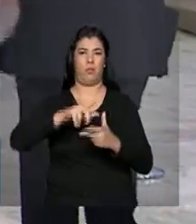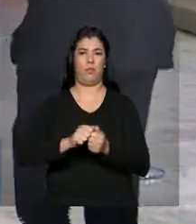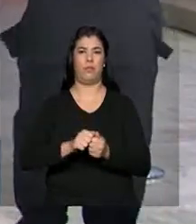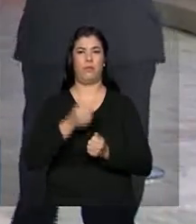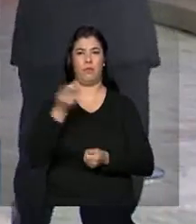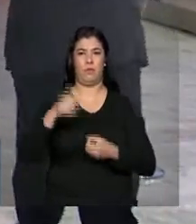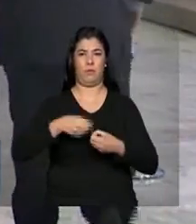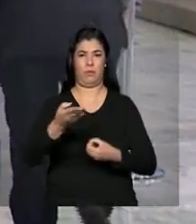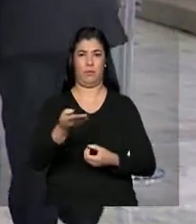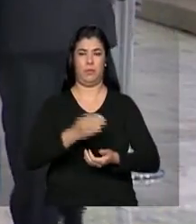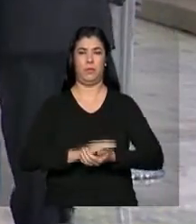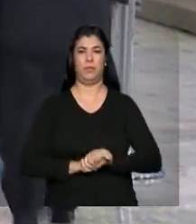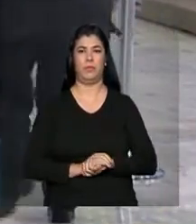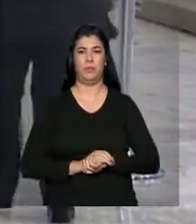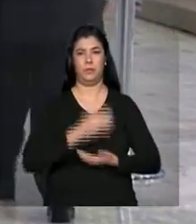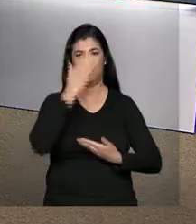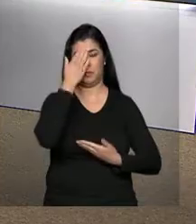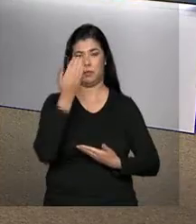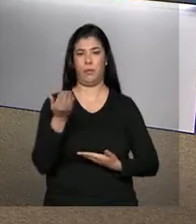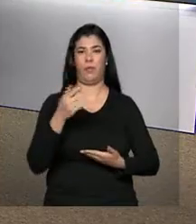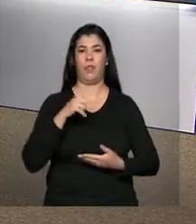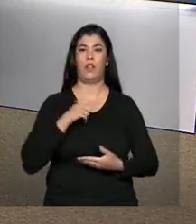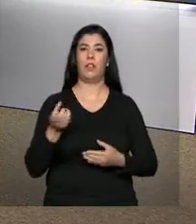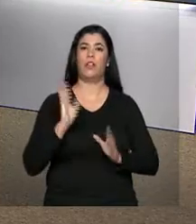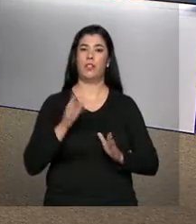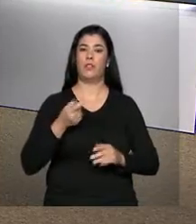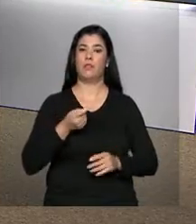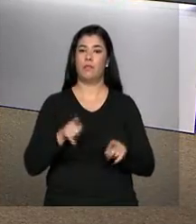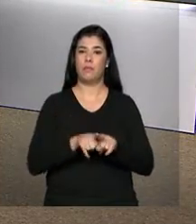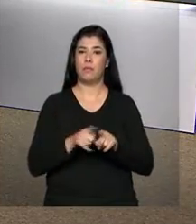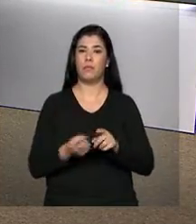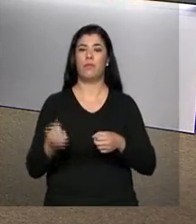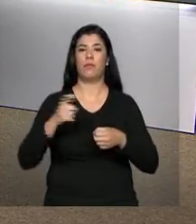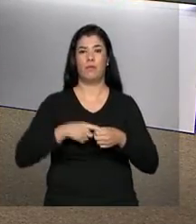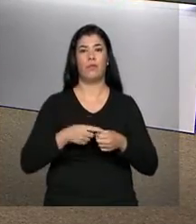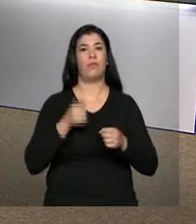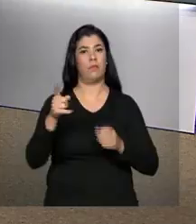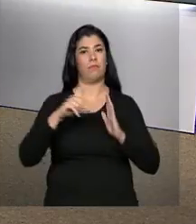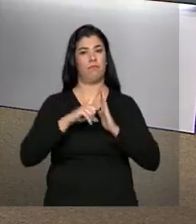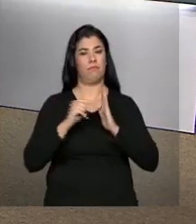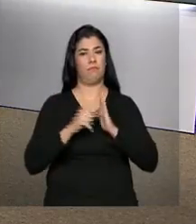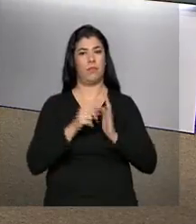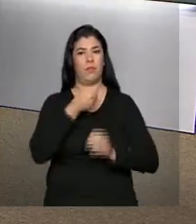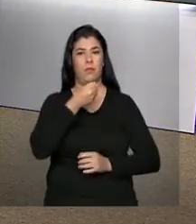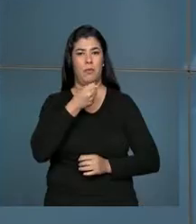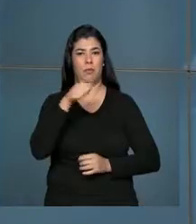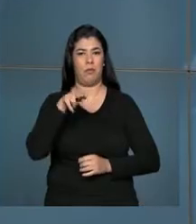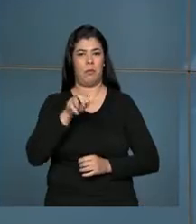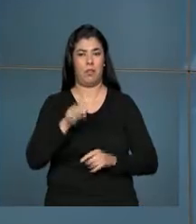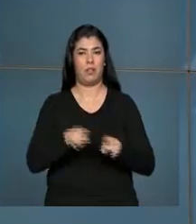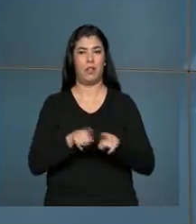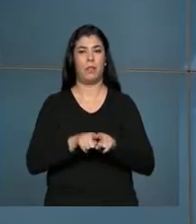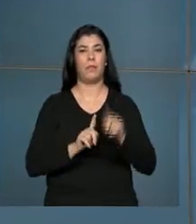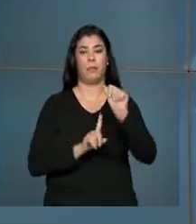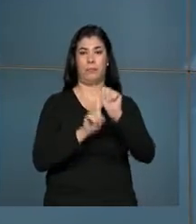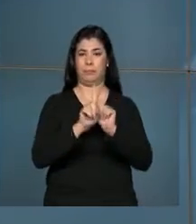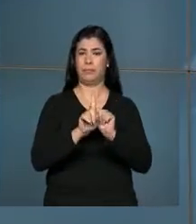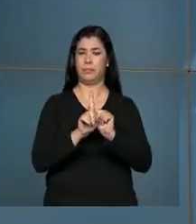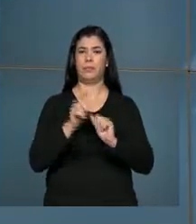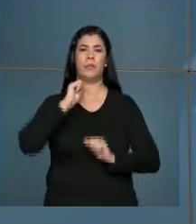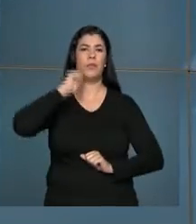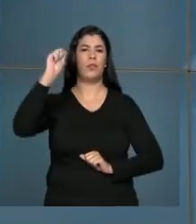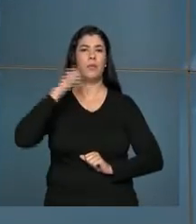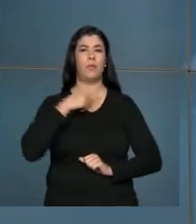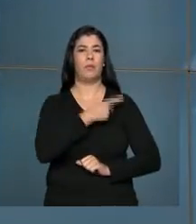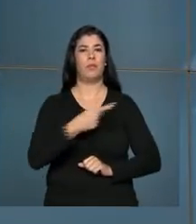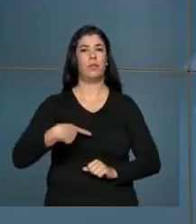Daniele. Obrigada, Ana. Daqui a pouco a gente volta a falar com você aí no Palácio do Planalto. Em abril, a presidenta Dilma Rousseff